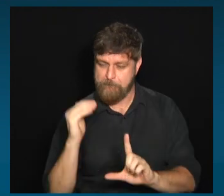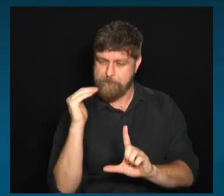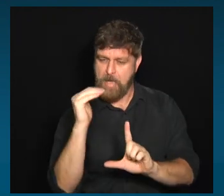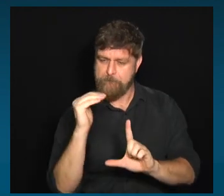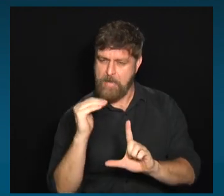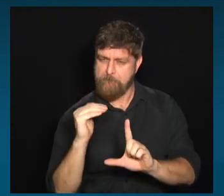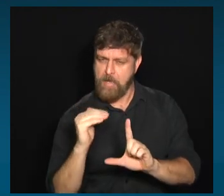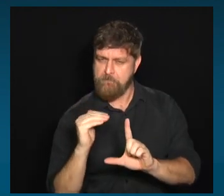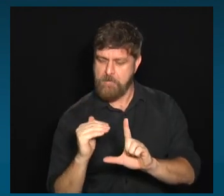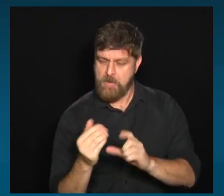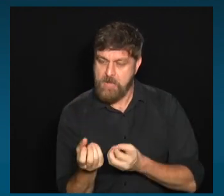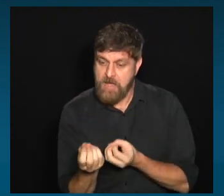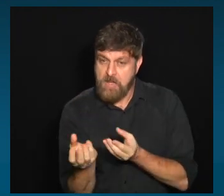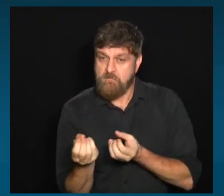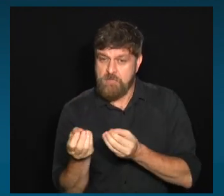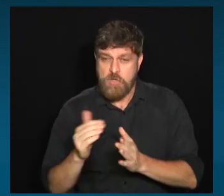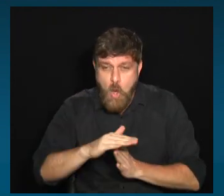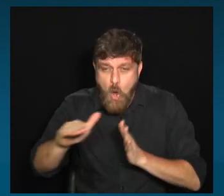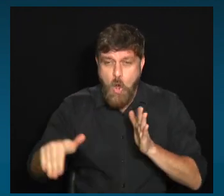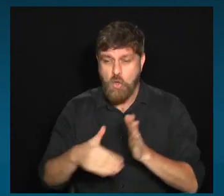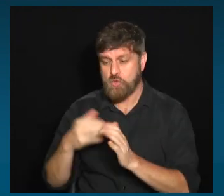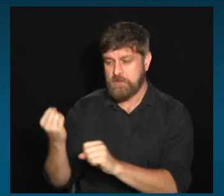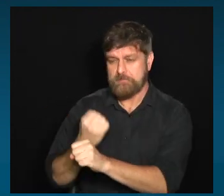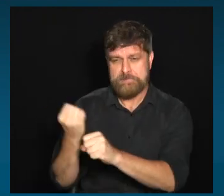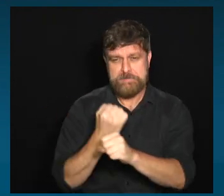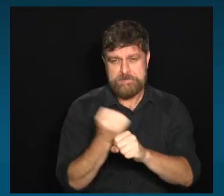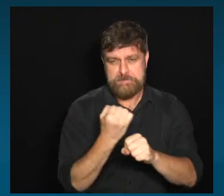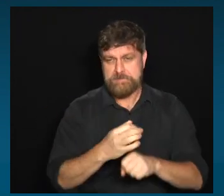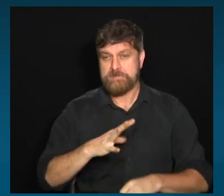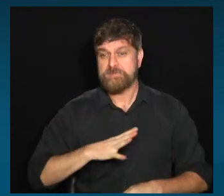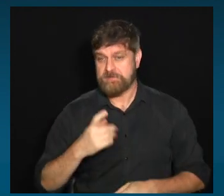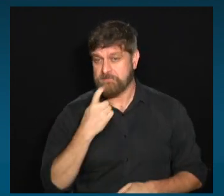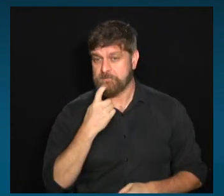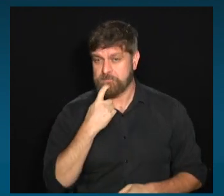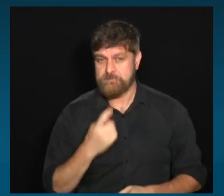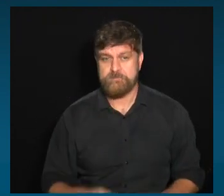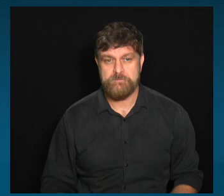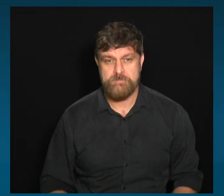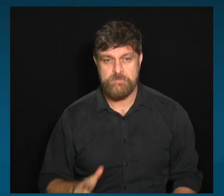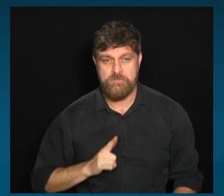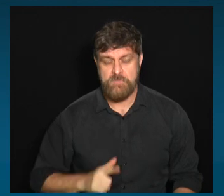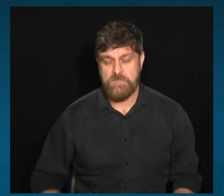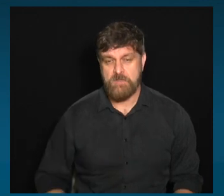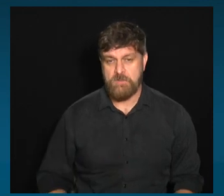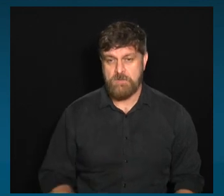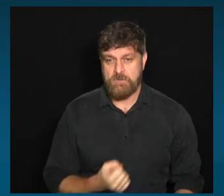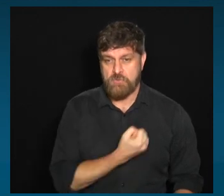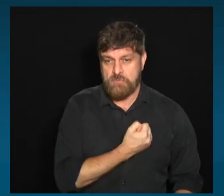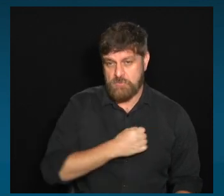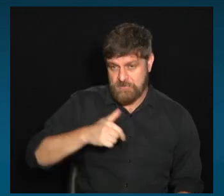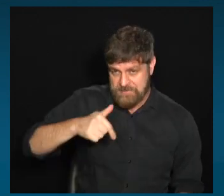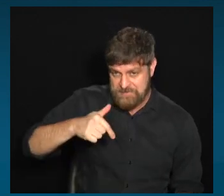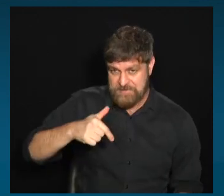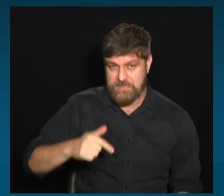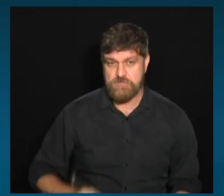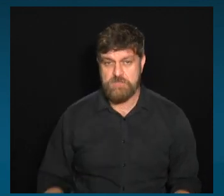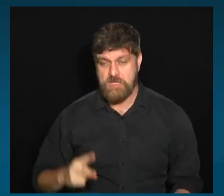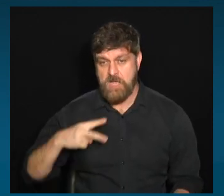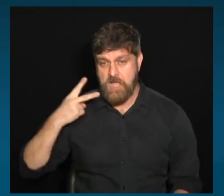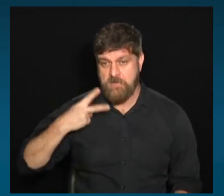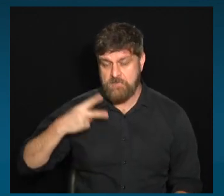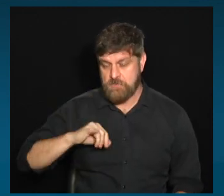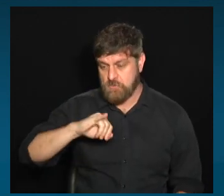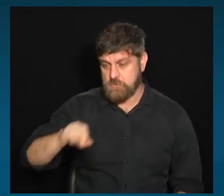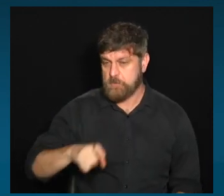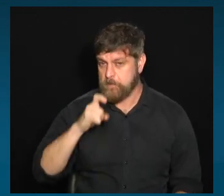diversas informações sobre todas as obras que acontecem na cidade. Em turno único será analisado o projeto de autoria do vereador Jorge